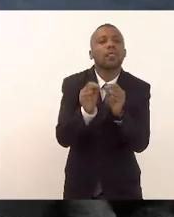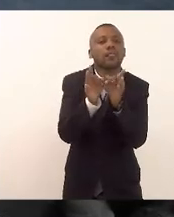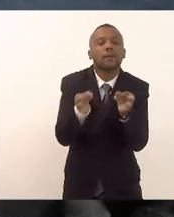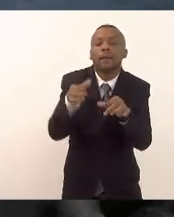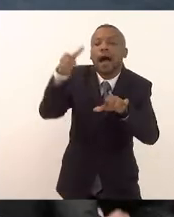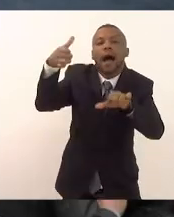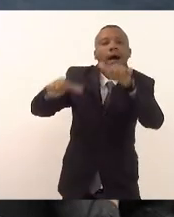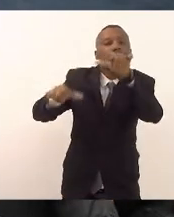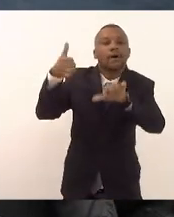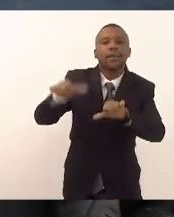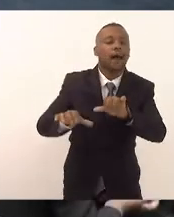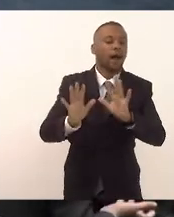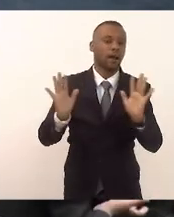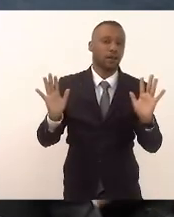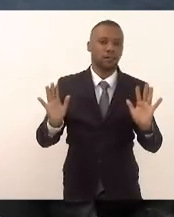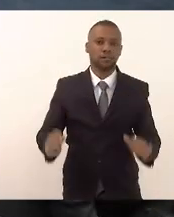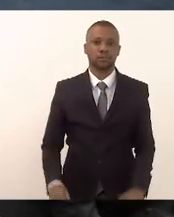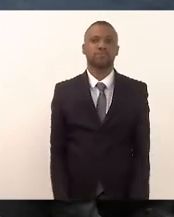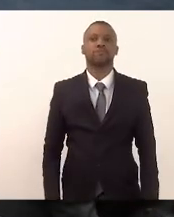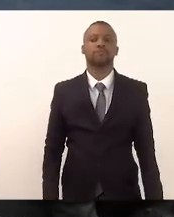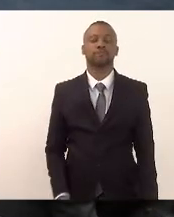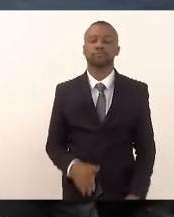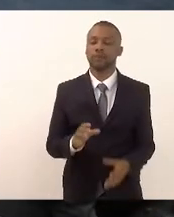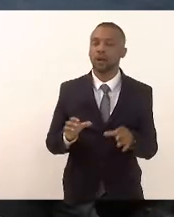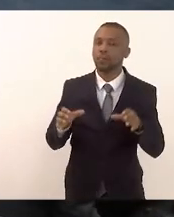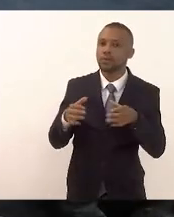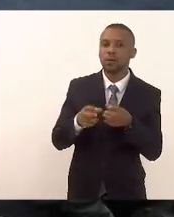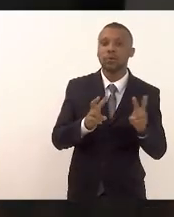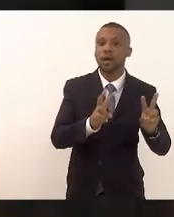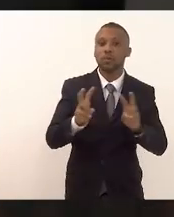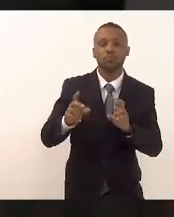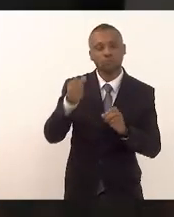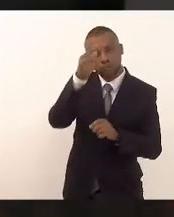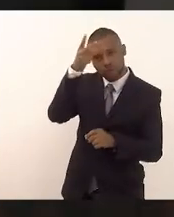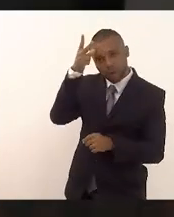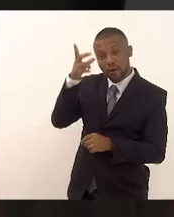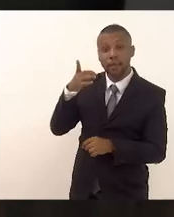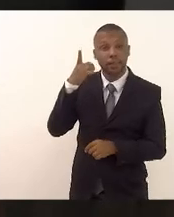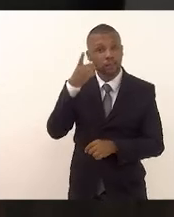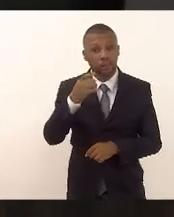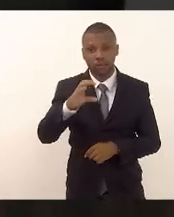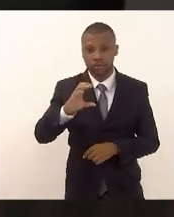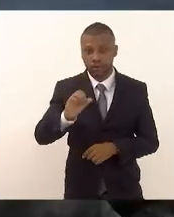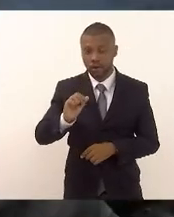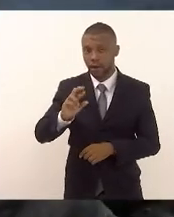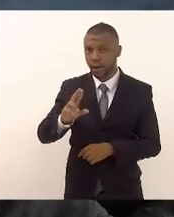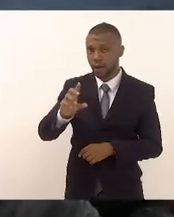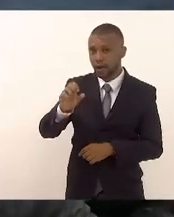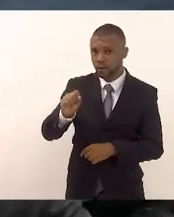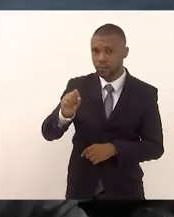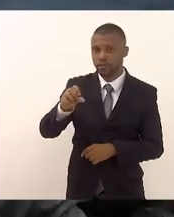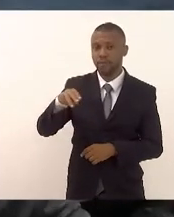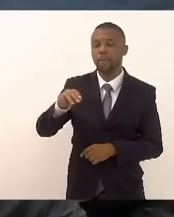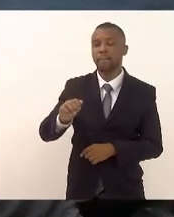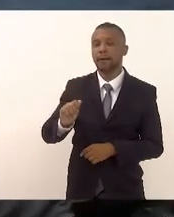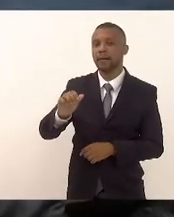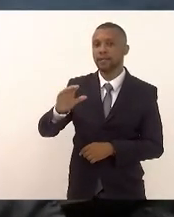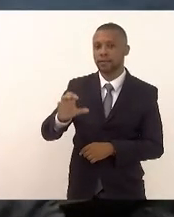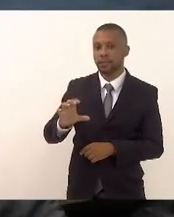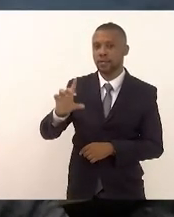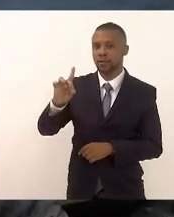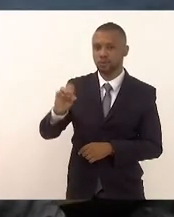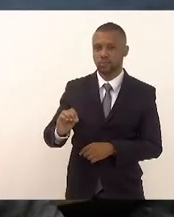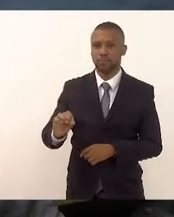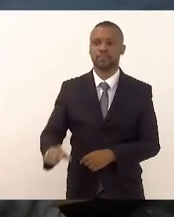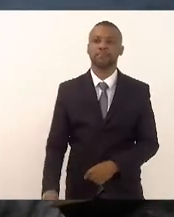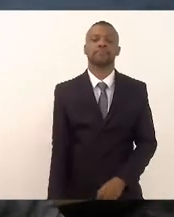presidente. É, pela Comissão de Assuntos Municipais, deputado Carlos Macedo.